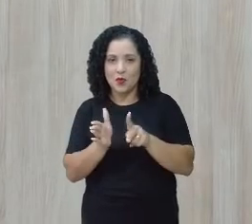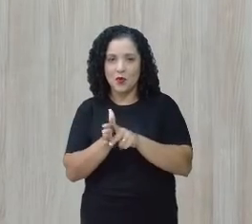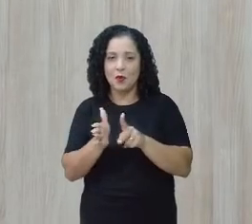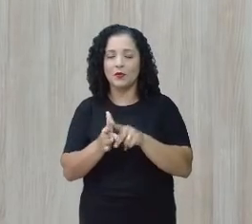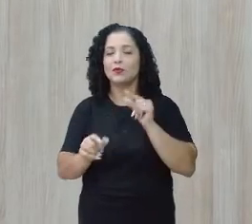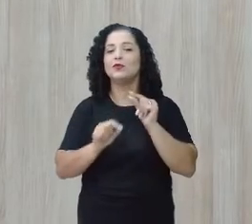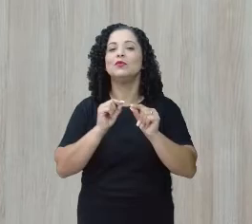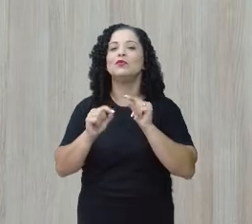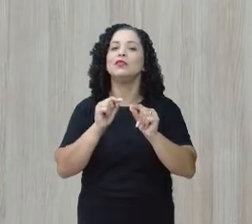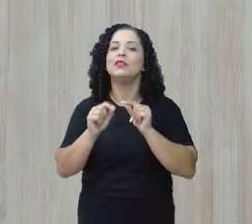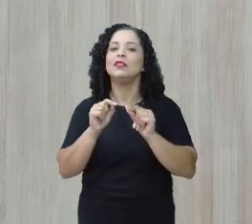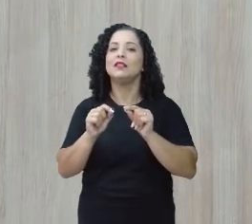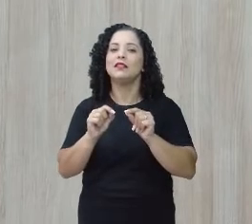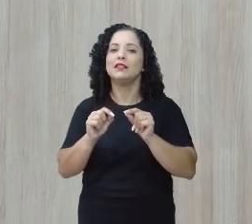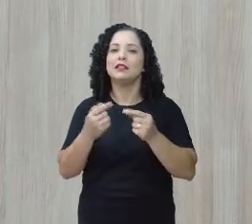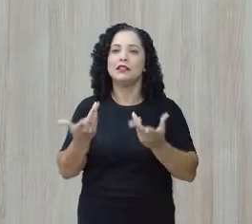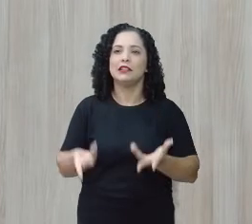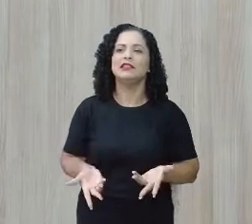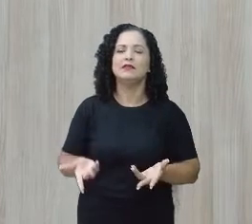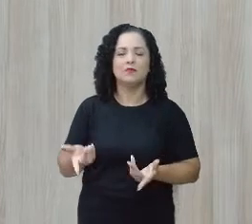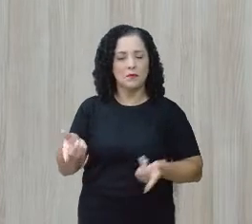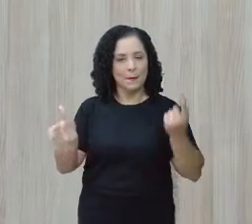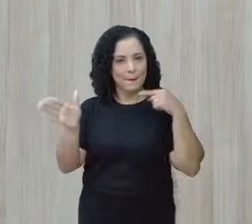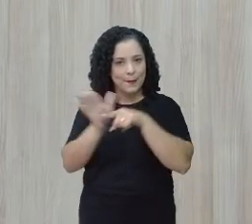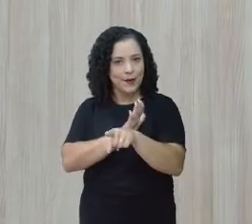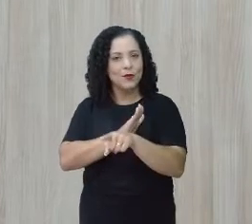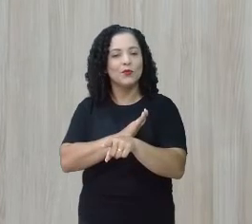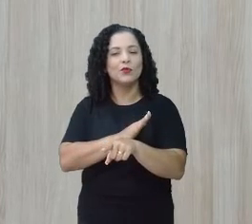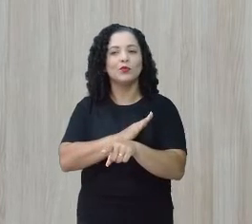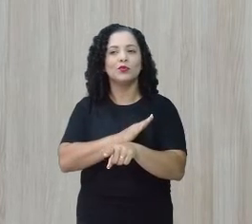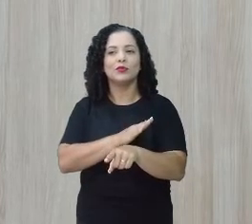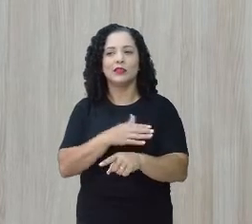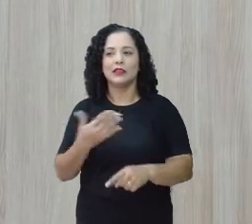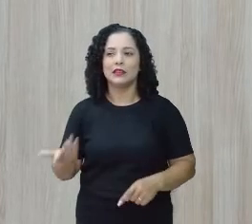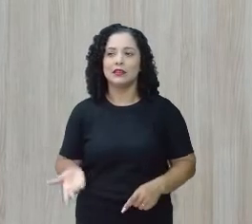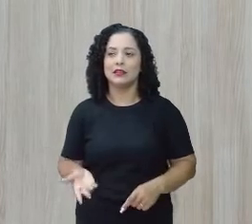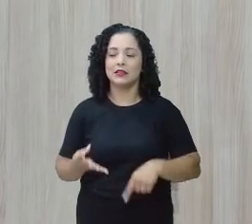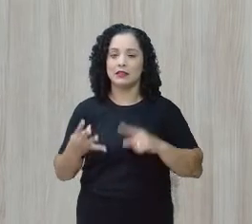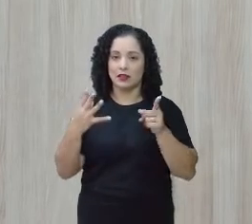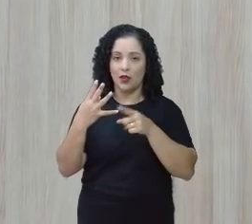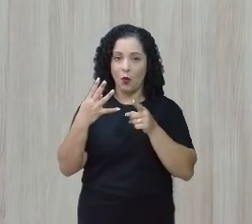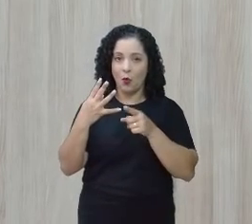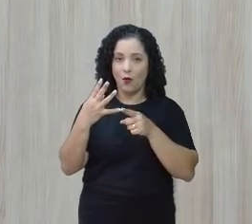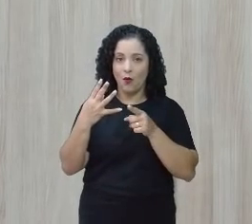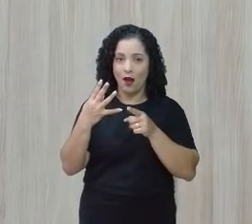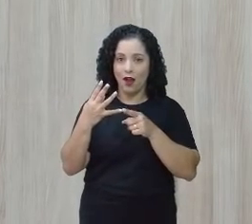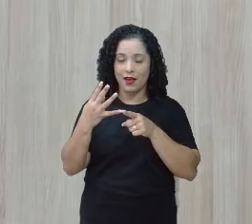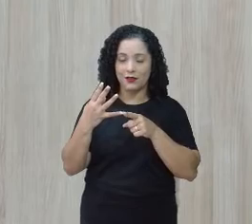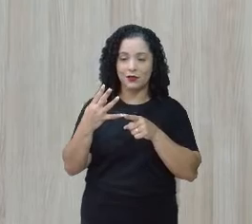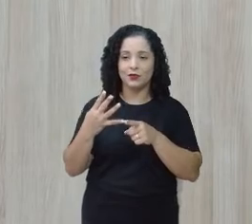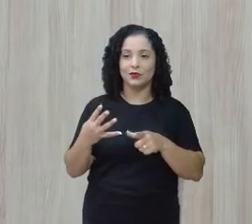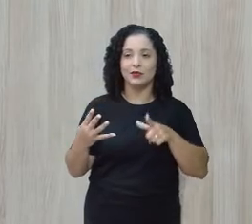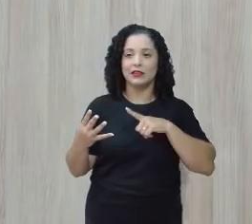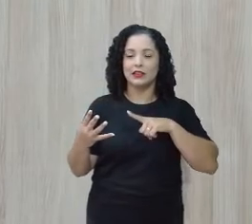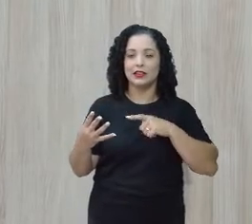3, que também estava fazendo esse tipo de pergunta. Que a questão 4, que eu coloquei